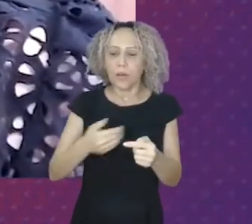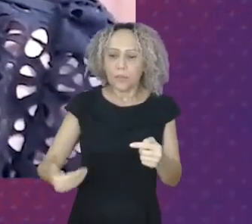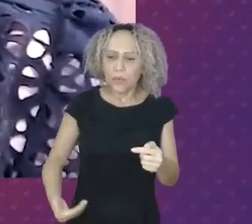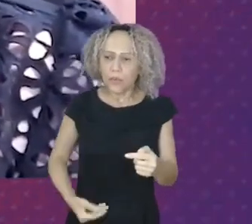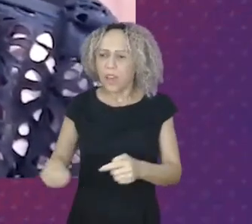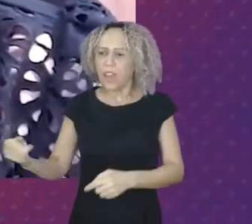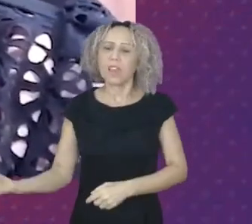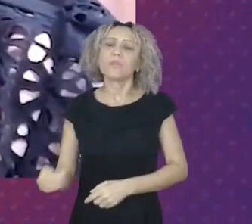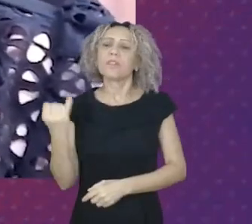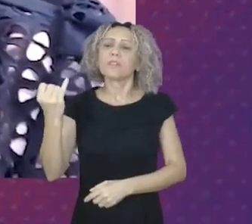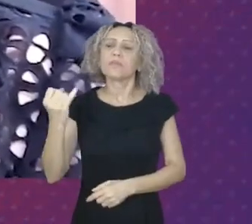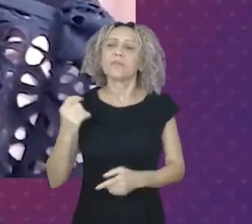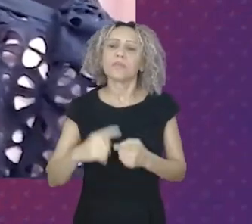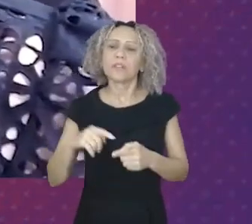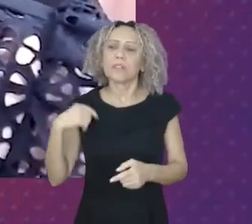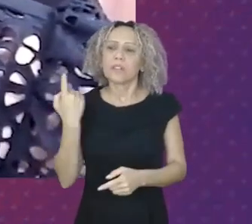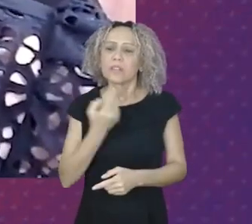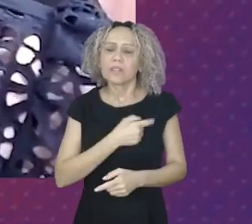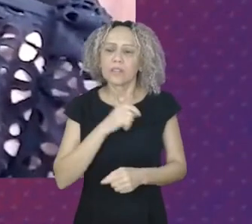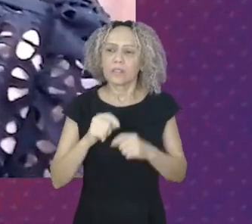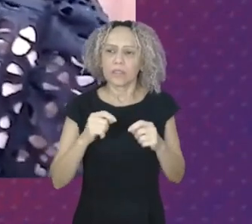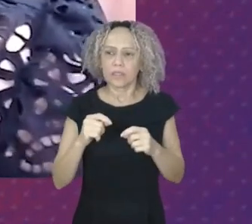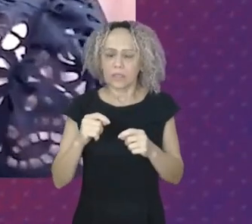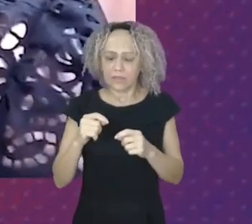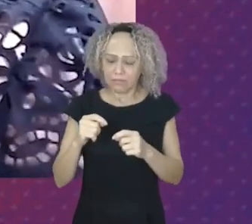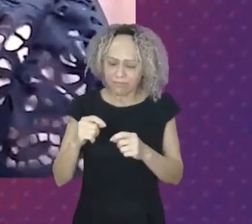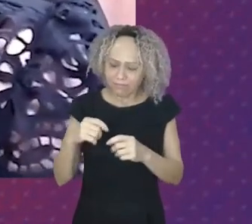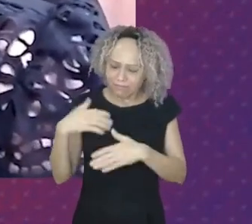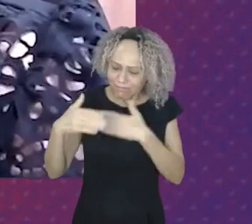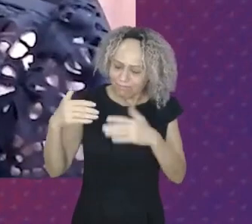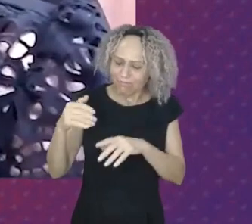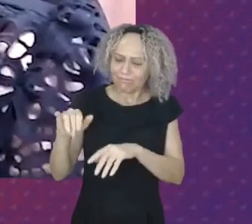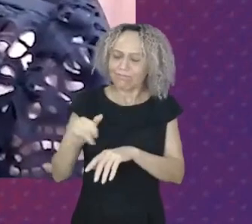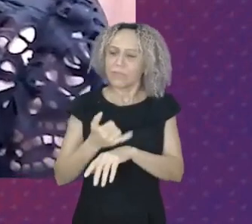porque nós temos também que desenvolver os mecanismos